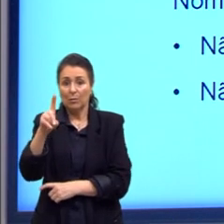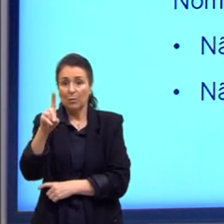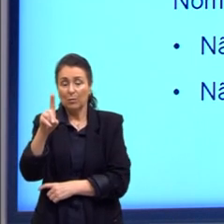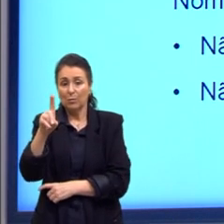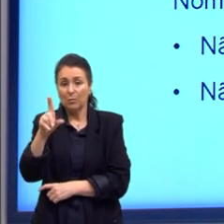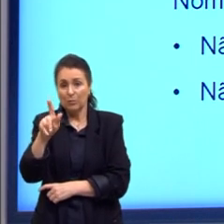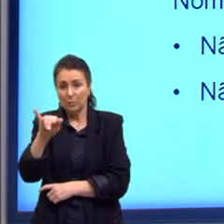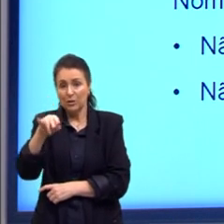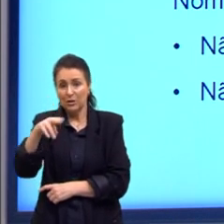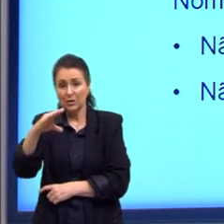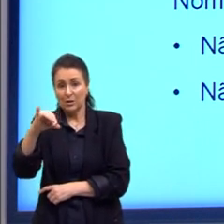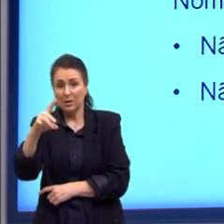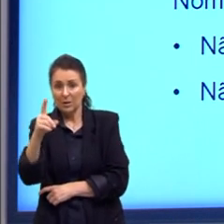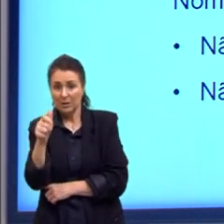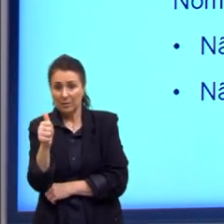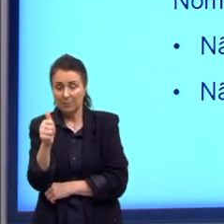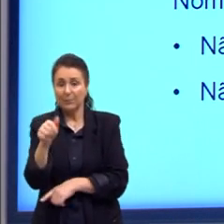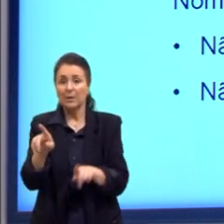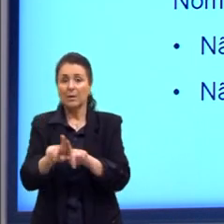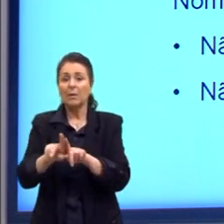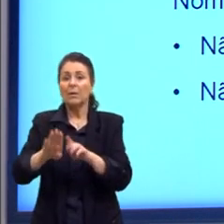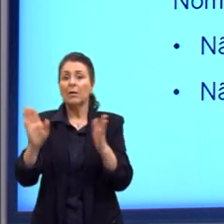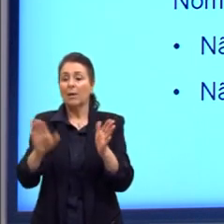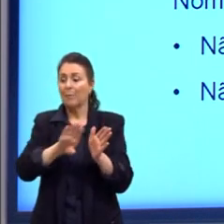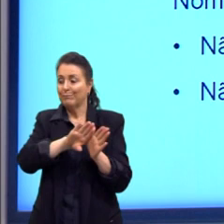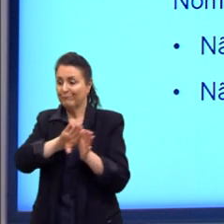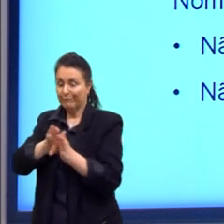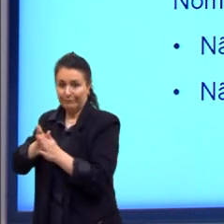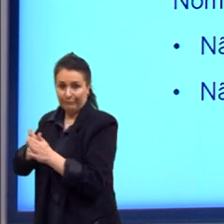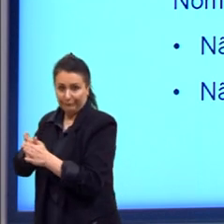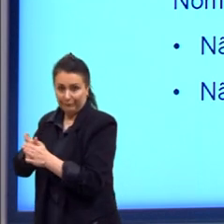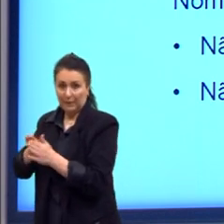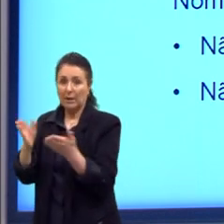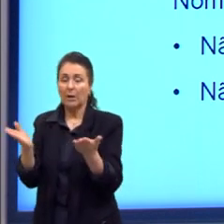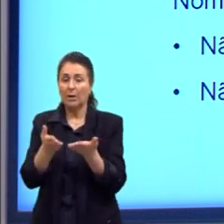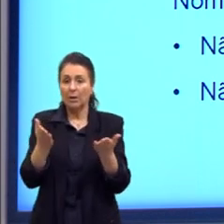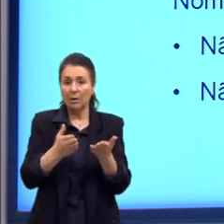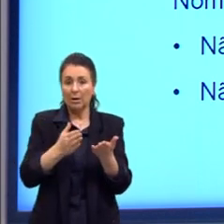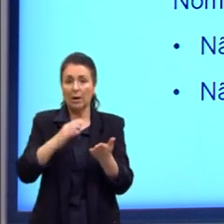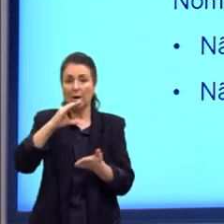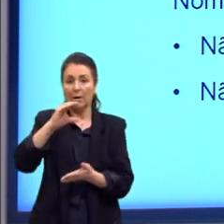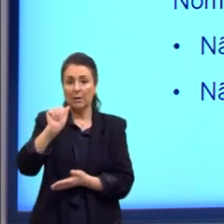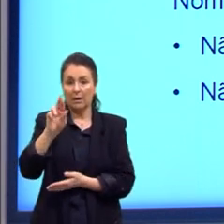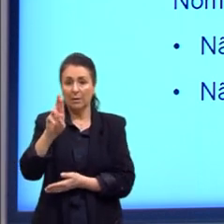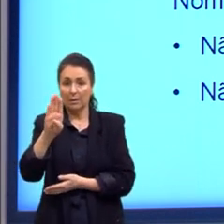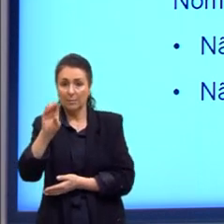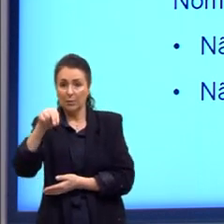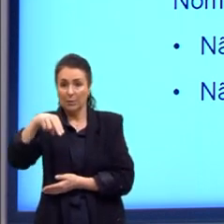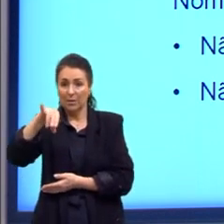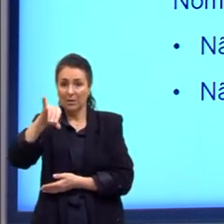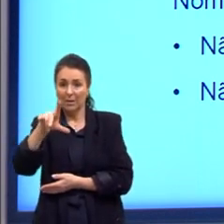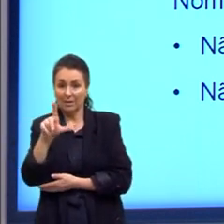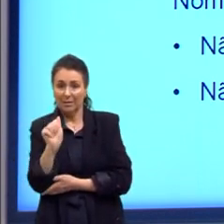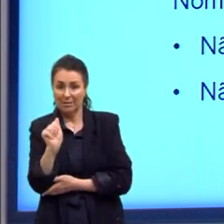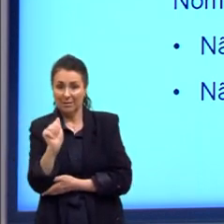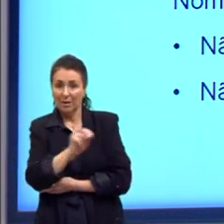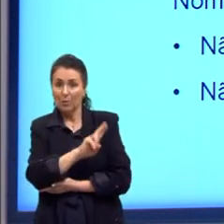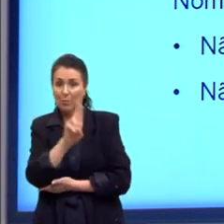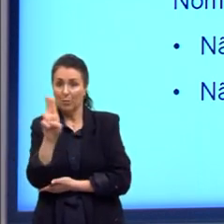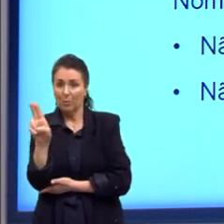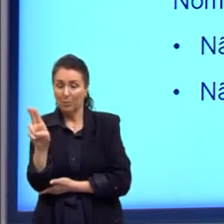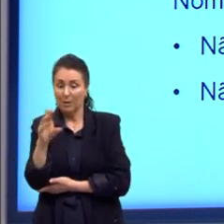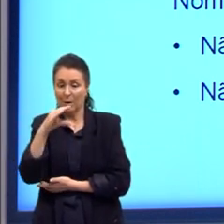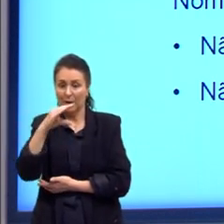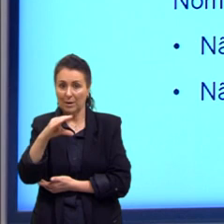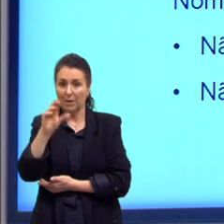é bom Saímos da hidroxila e agora vamos entrar na Carbone lá o que que é carbonila